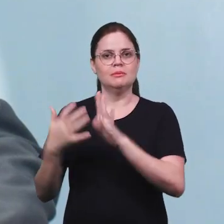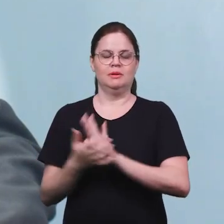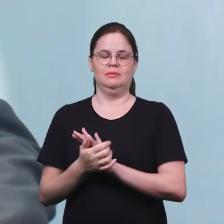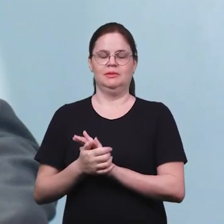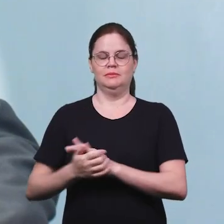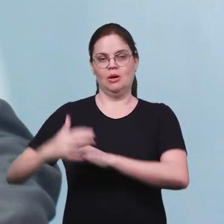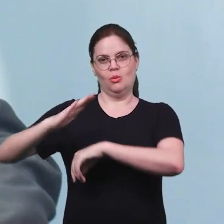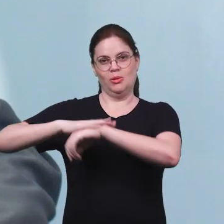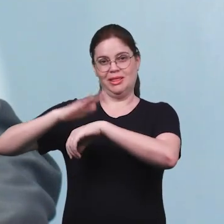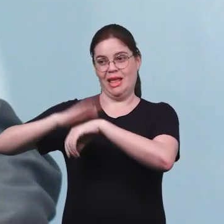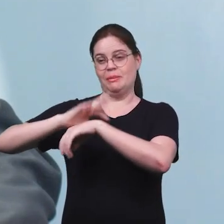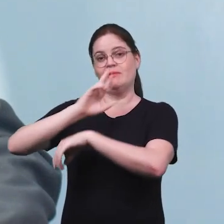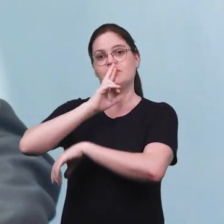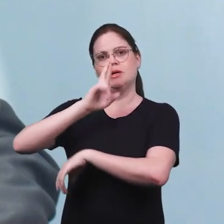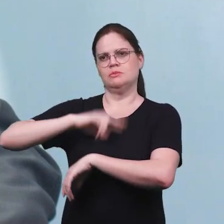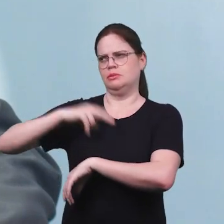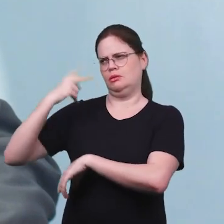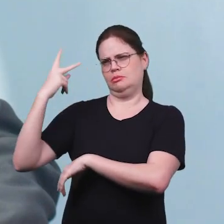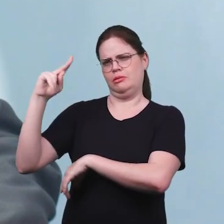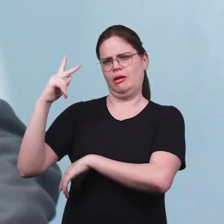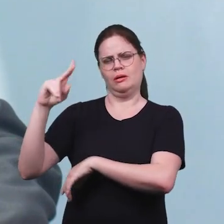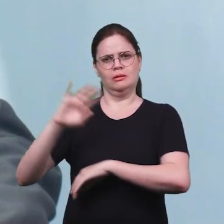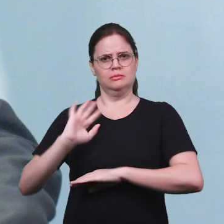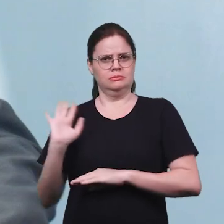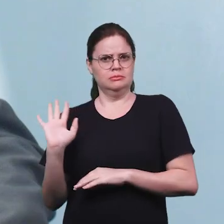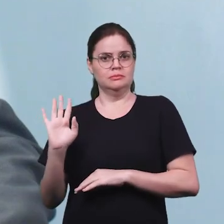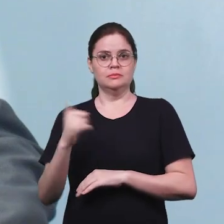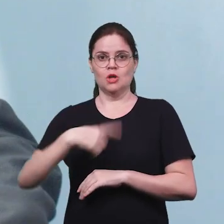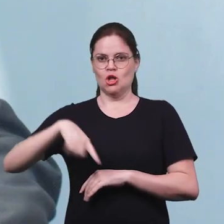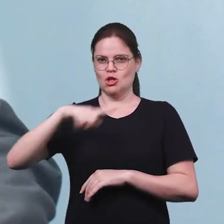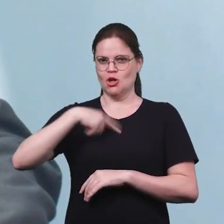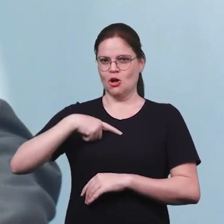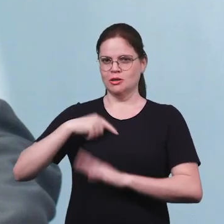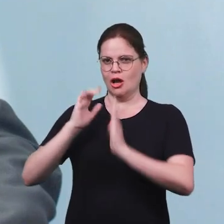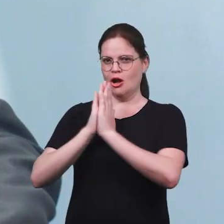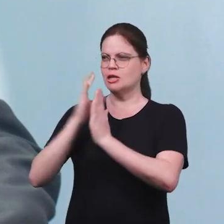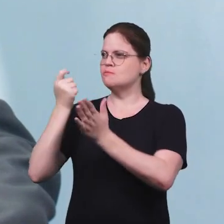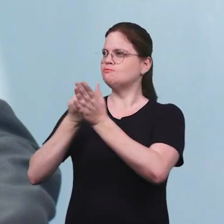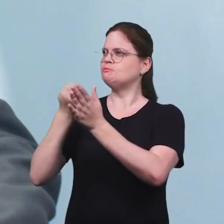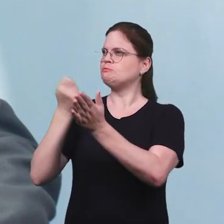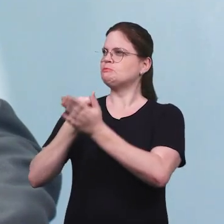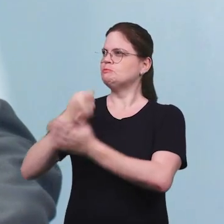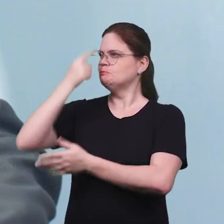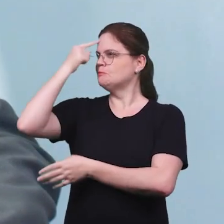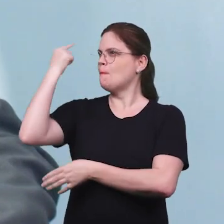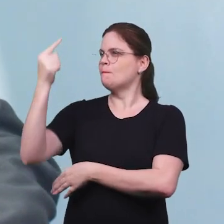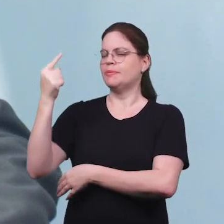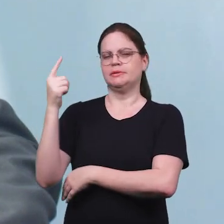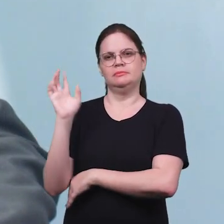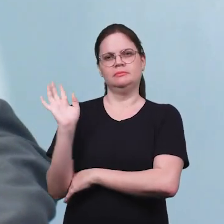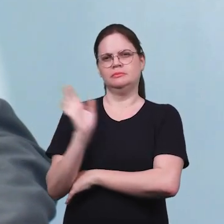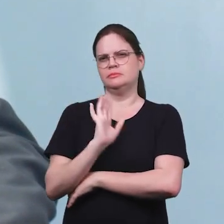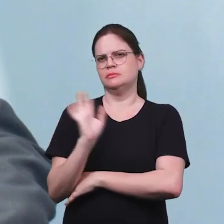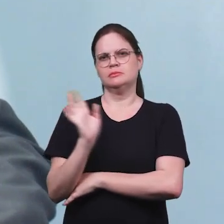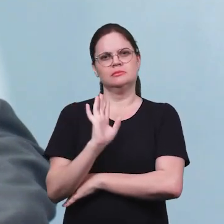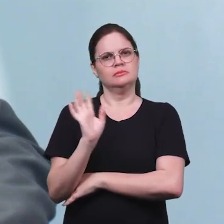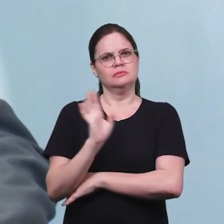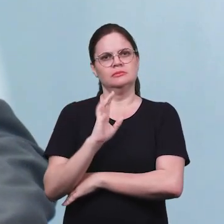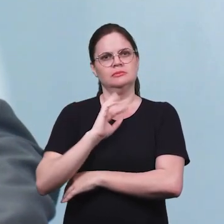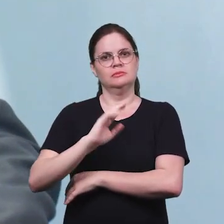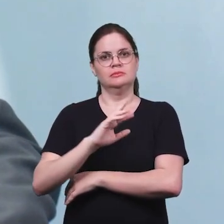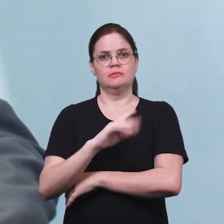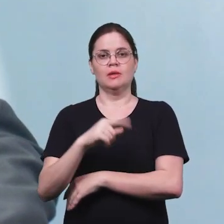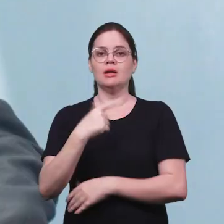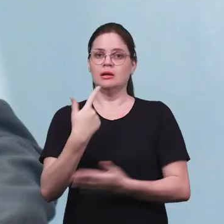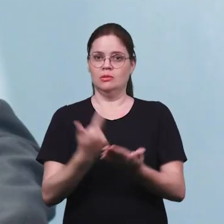é o tempo de Deus. Nós não oramos exigindo a Deus que o faça, porque